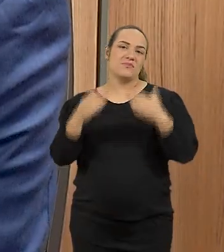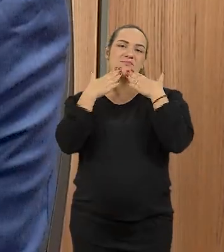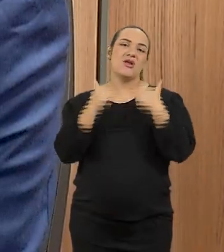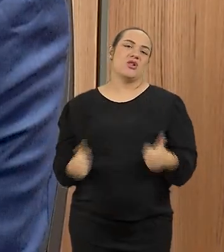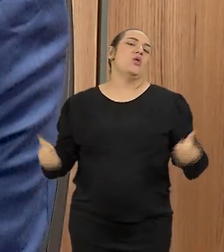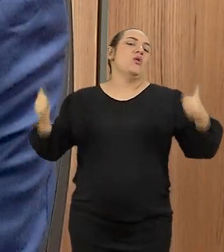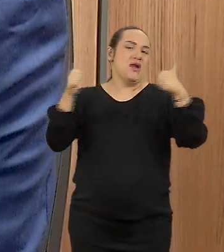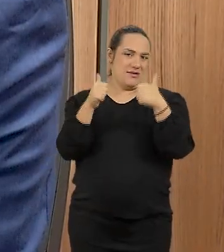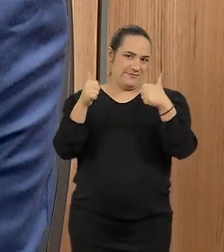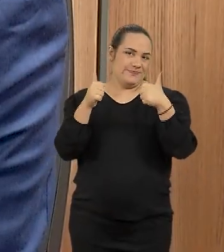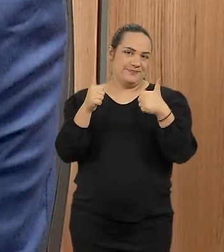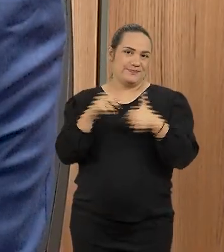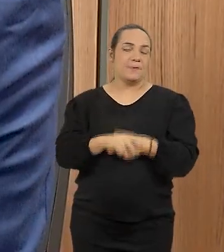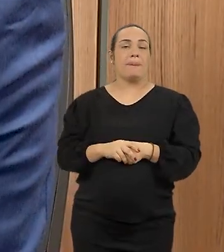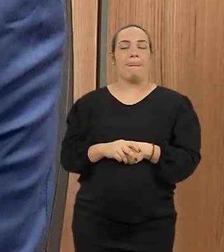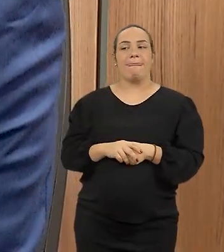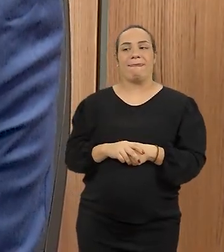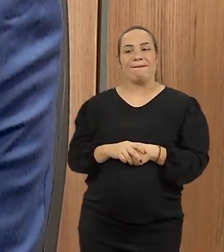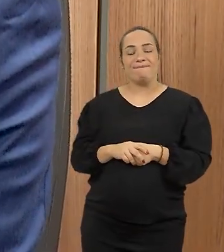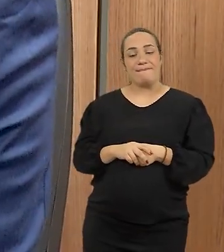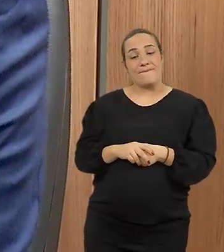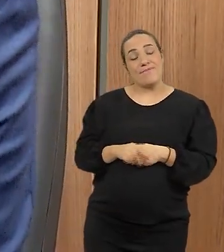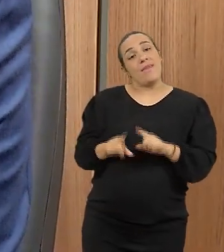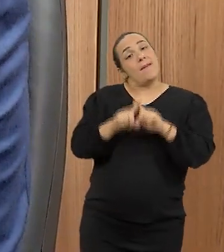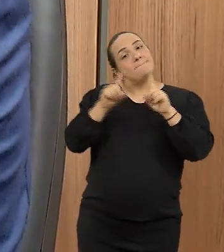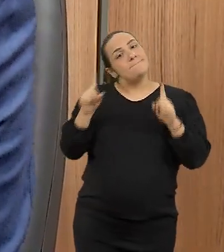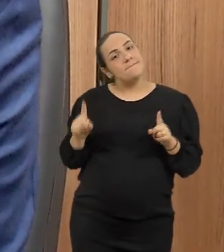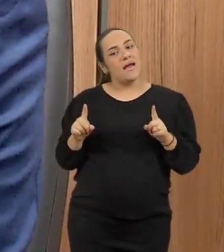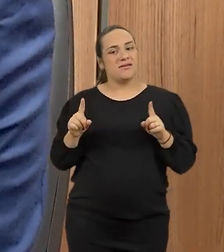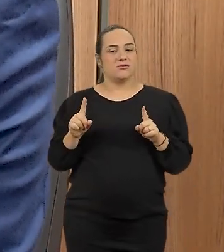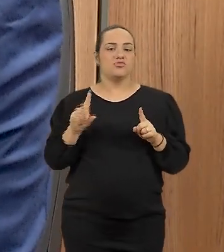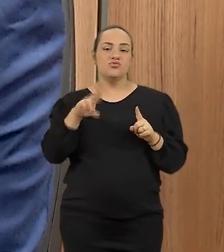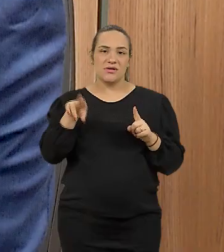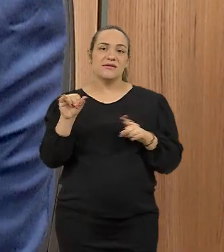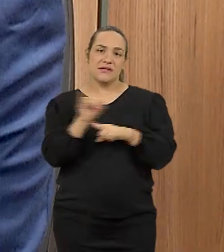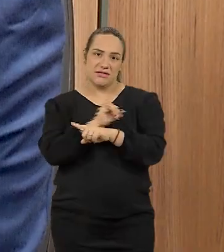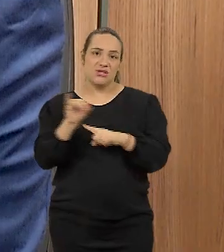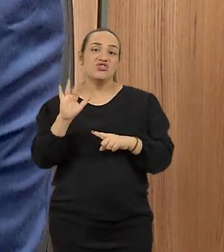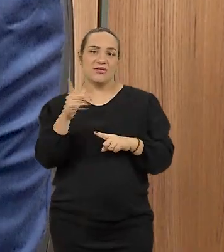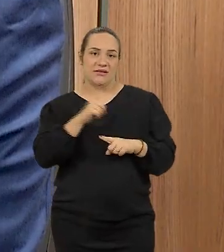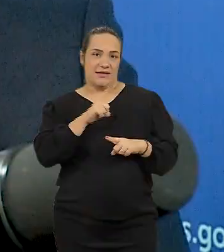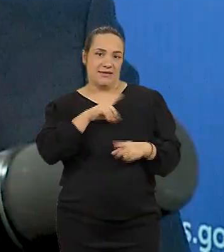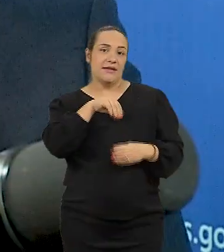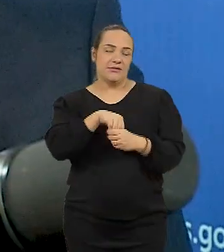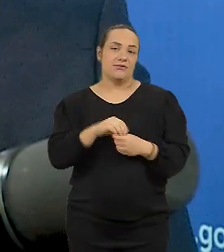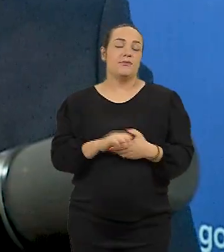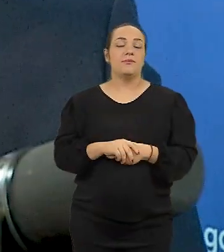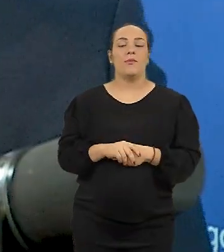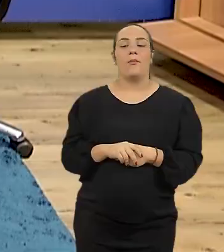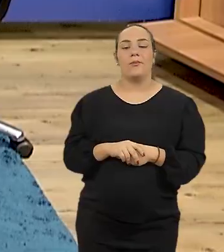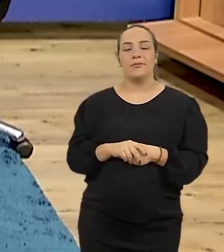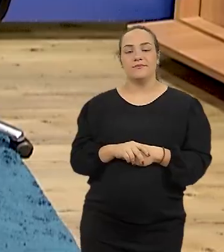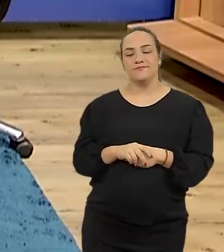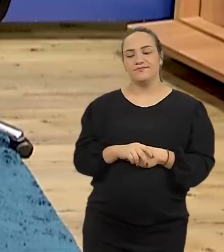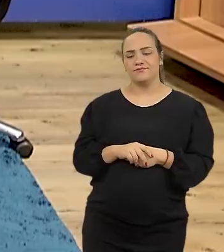pode ser aprimorado, pode ser melhorado, mas com os instrumentos que aí já estão postos.